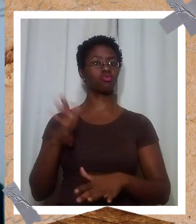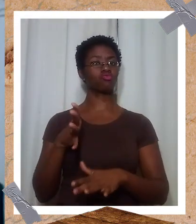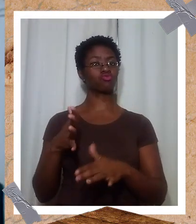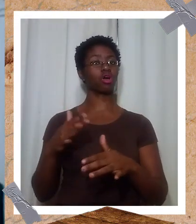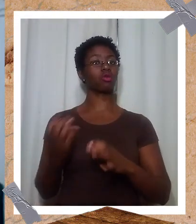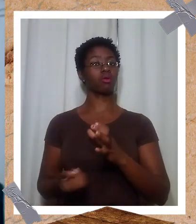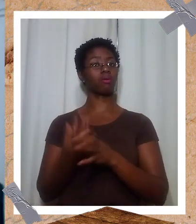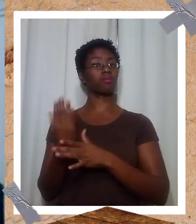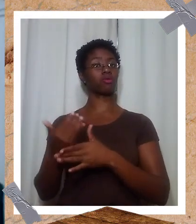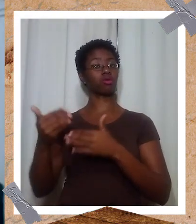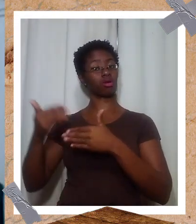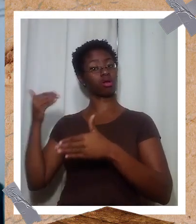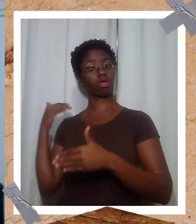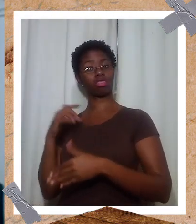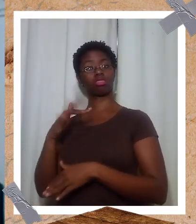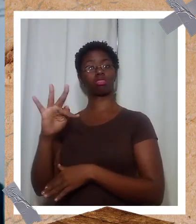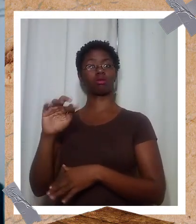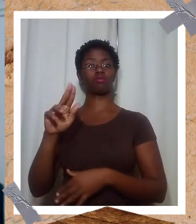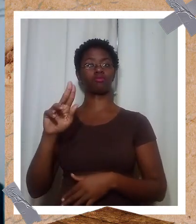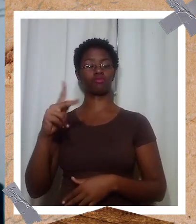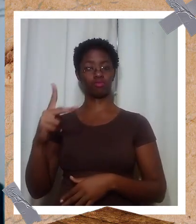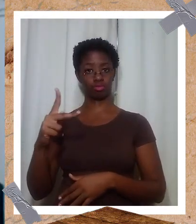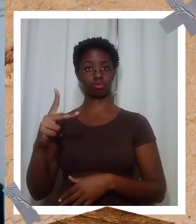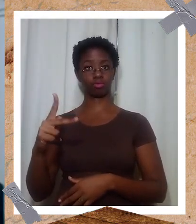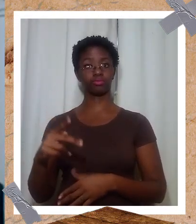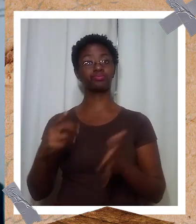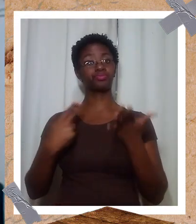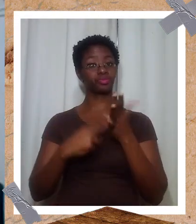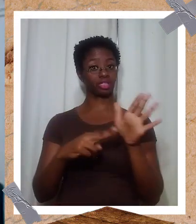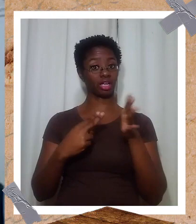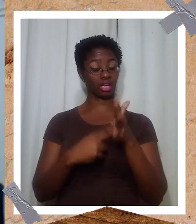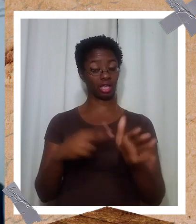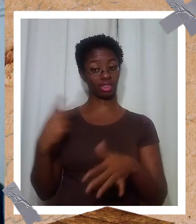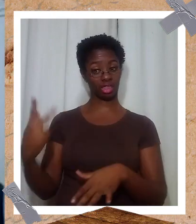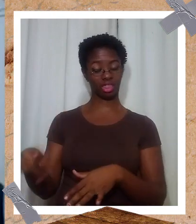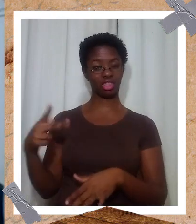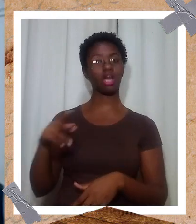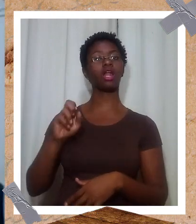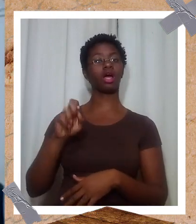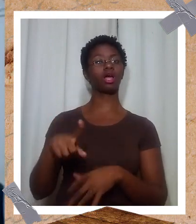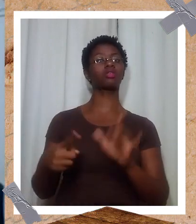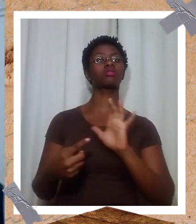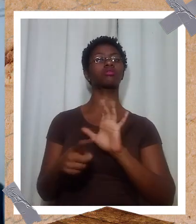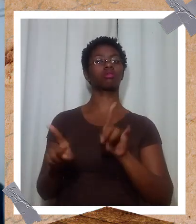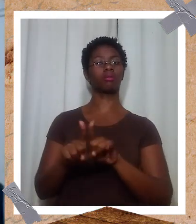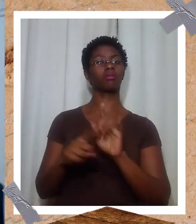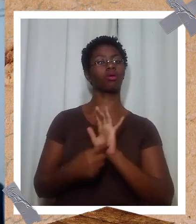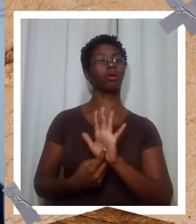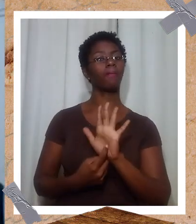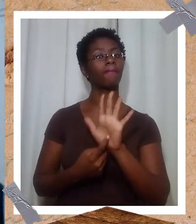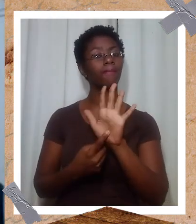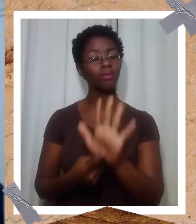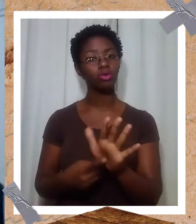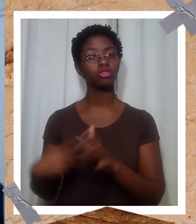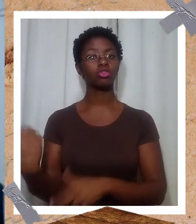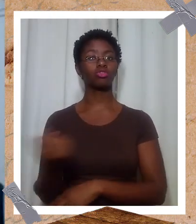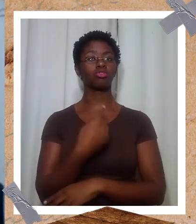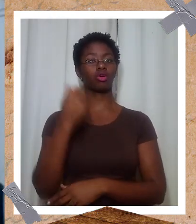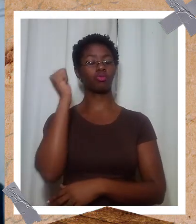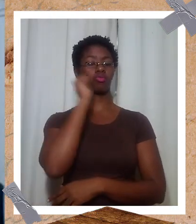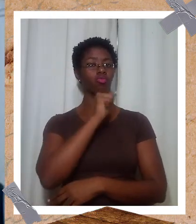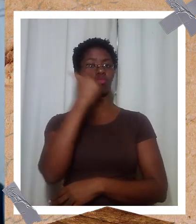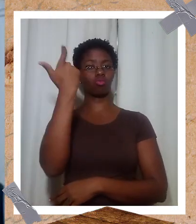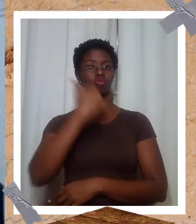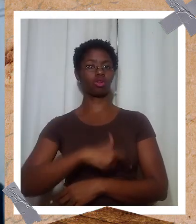da FLUP. A carta de Alana Francisca é também uma prova do quanto nós, mulheres negras,